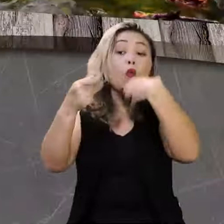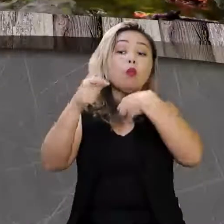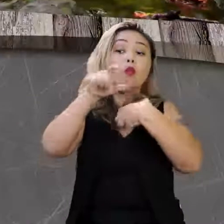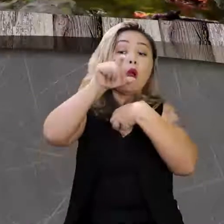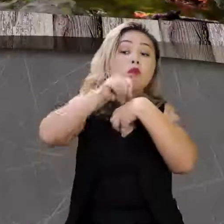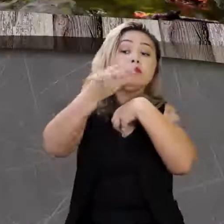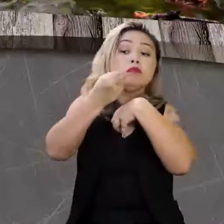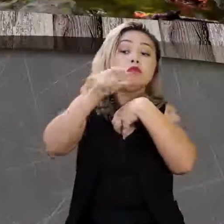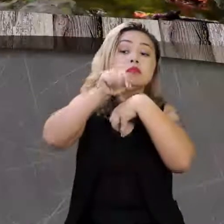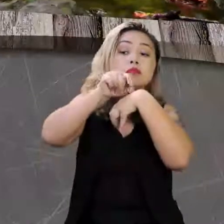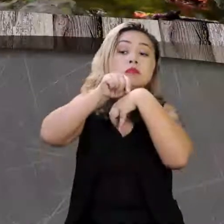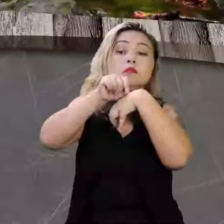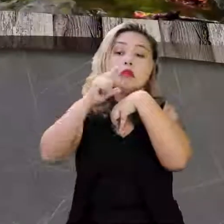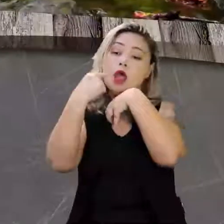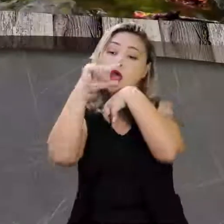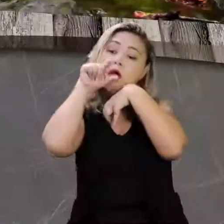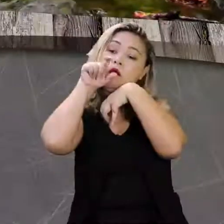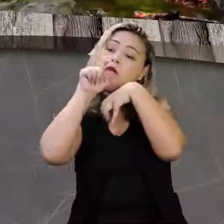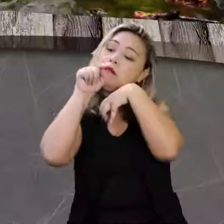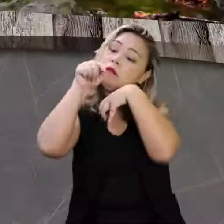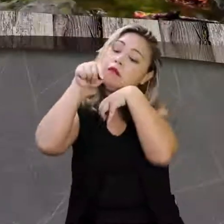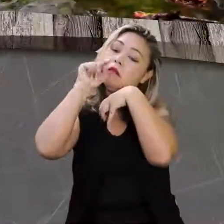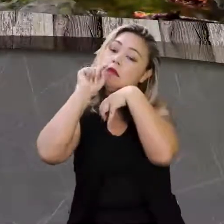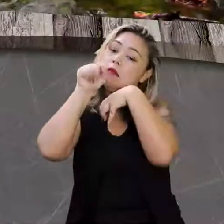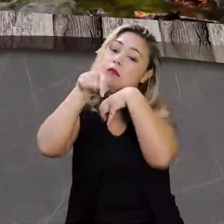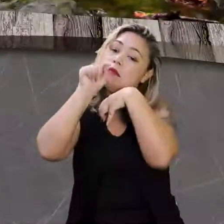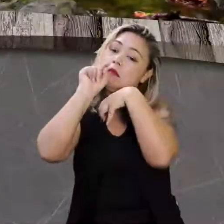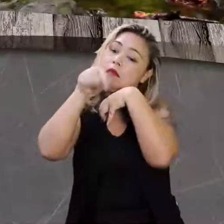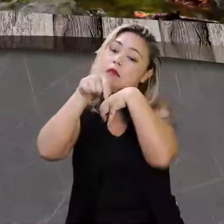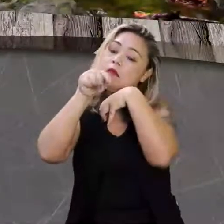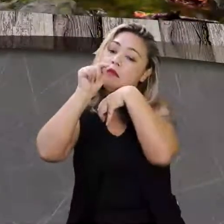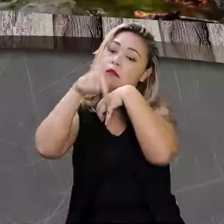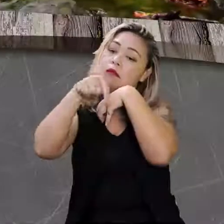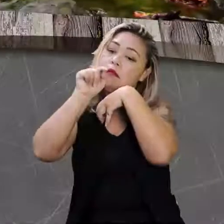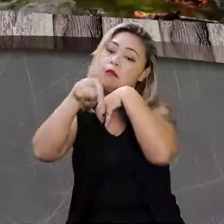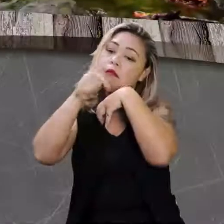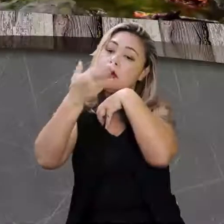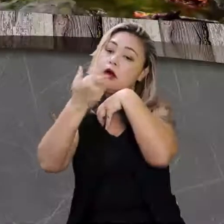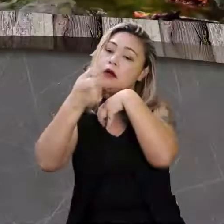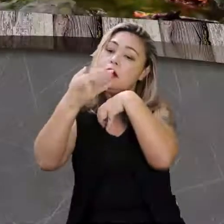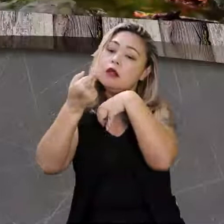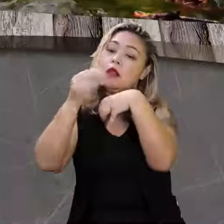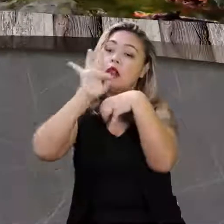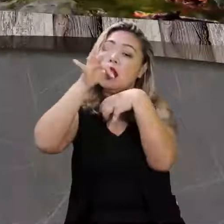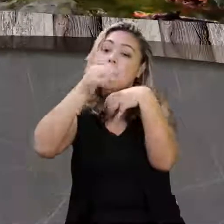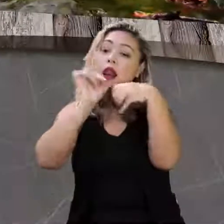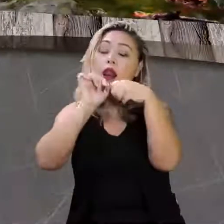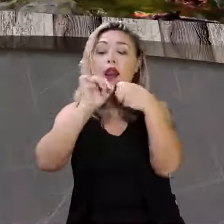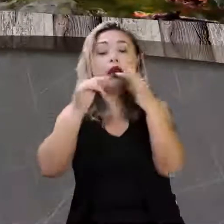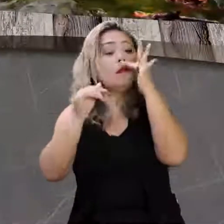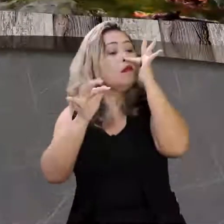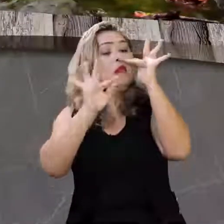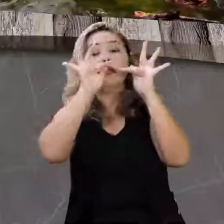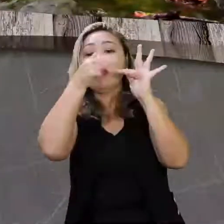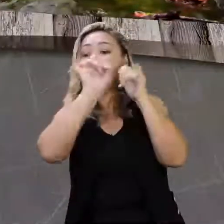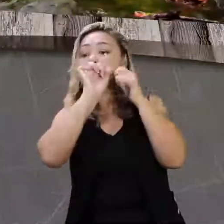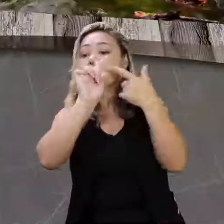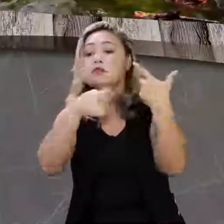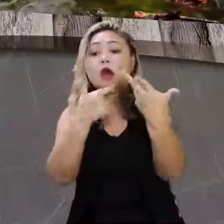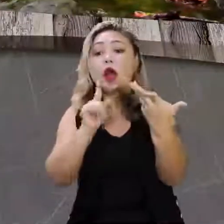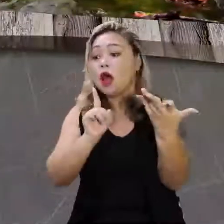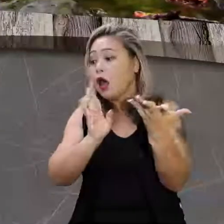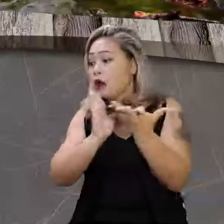frutos, tá? Aqueles que tinham um bico mais protuberante para poder comer, né, se alimentar de néctar das flores. Então, cada